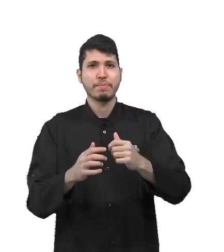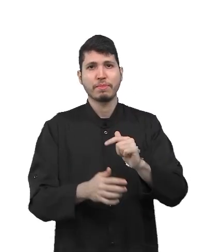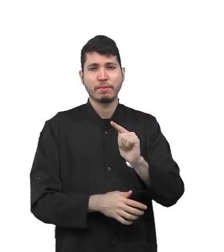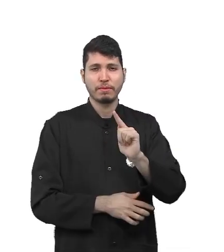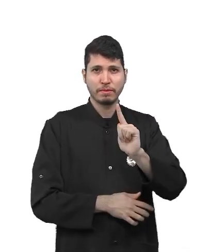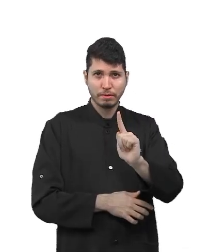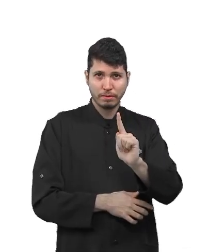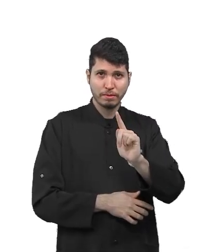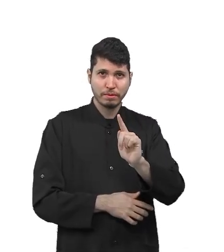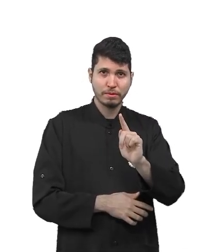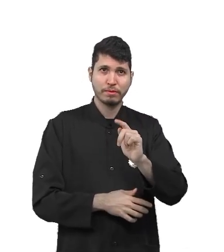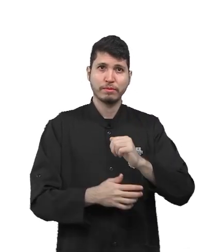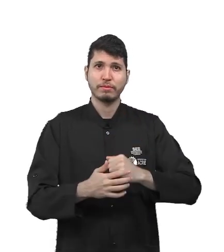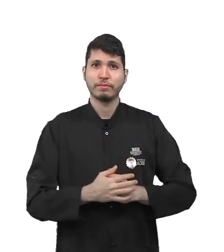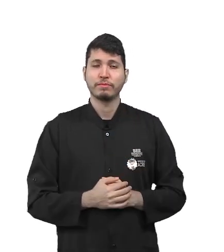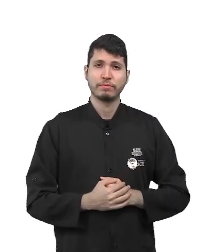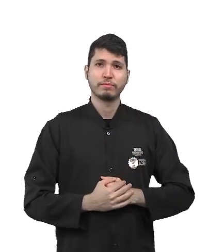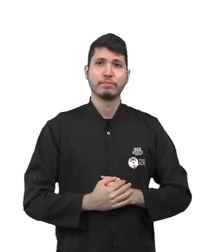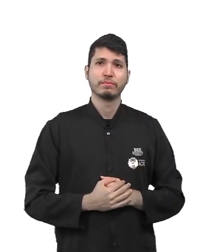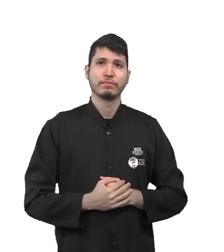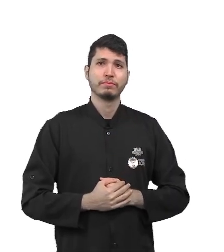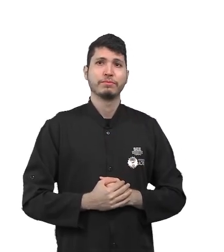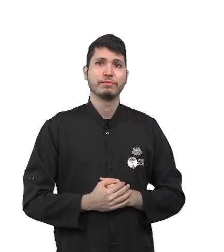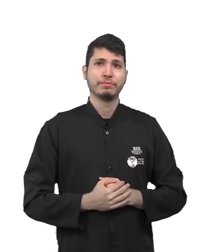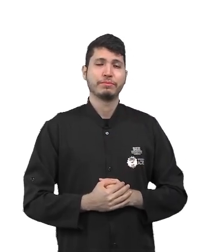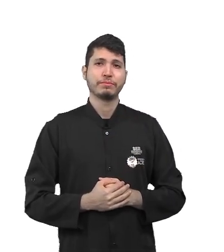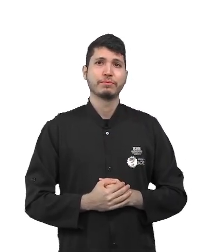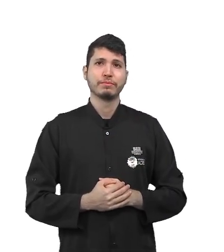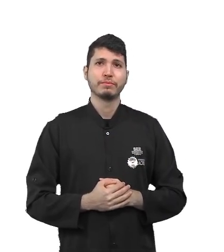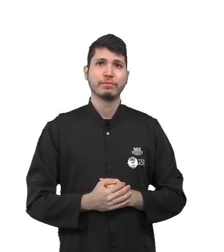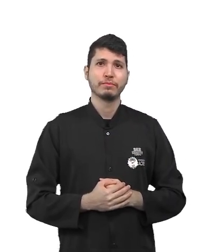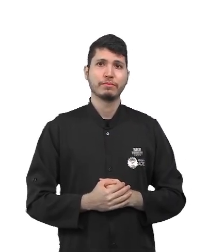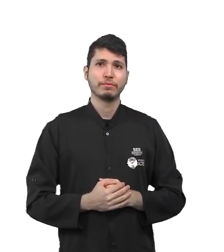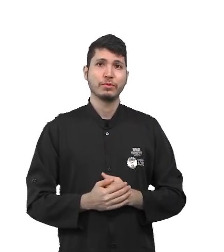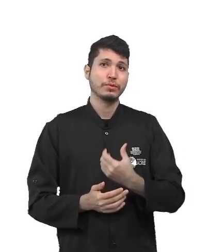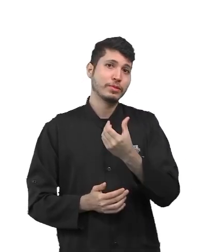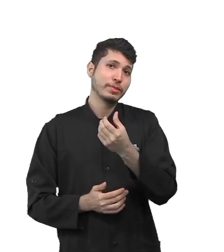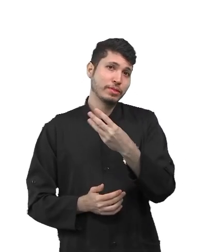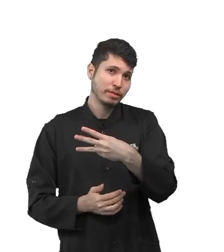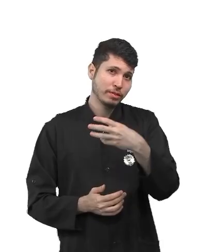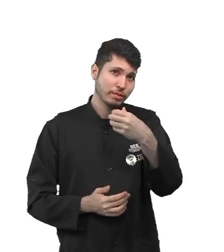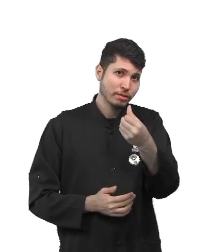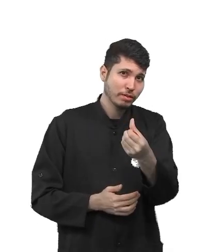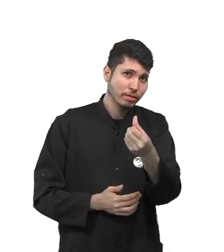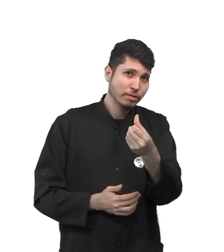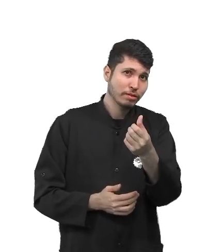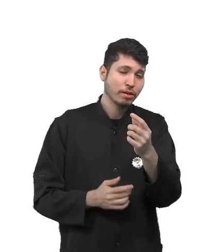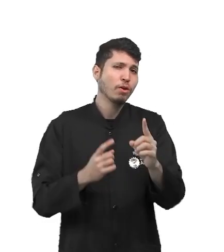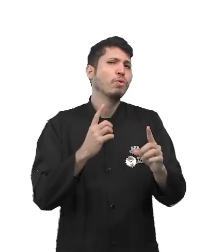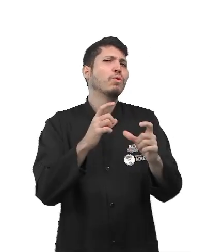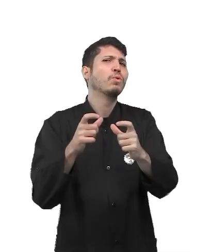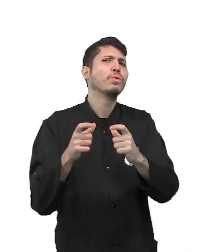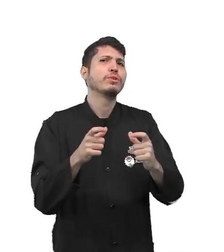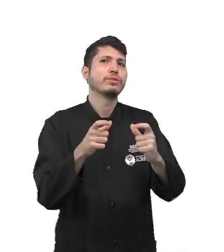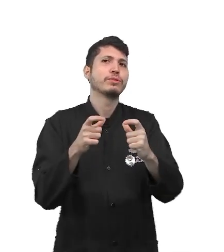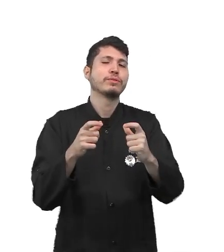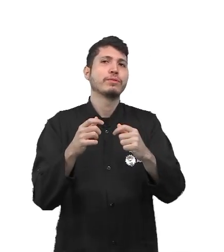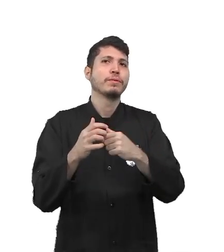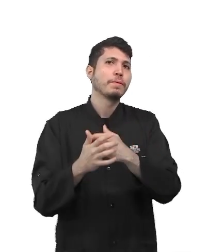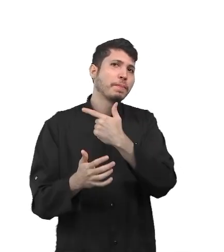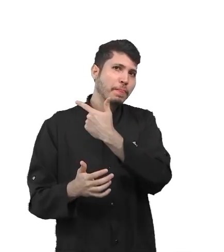intervalo de 30 a 43, tá vendo? Ó? De temperatura. Ou seja, alternativa alta. Resposta